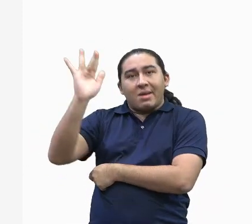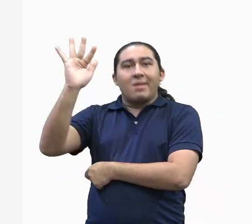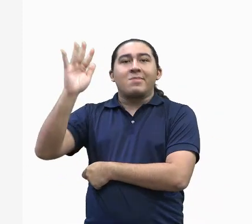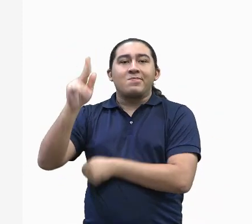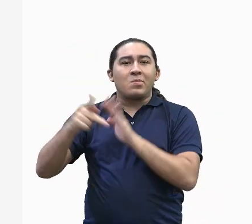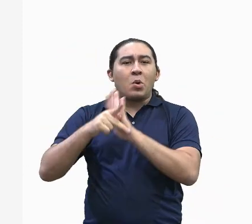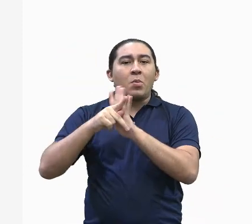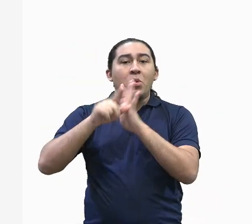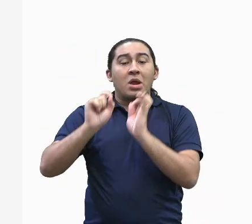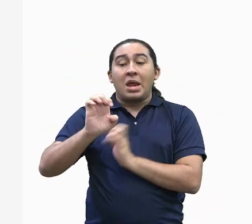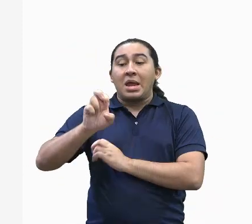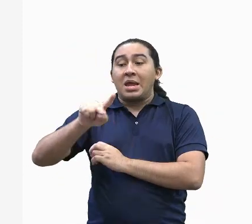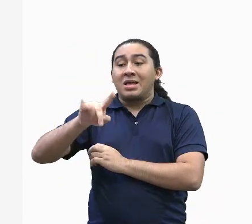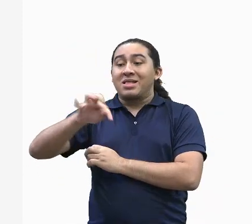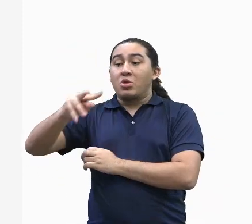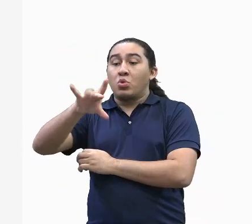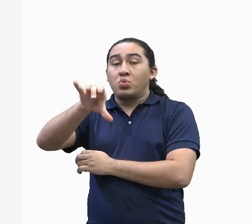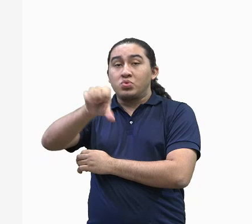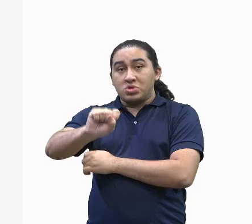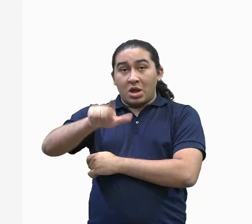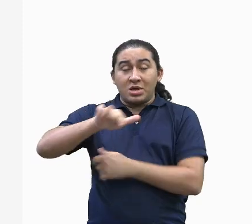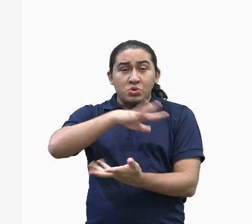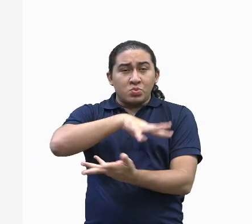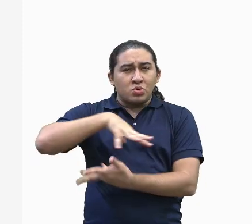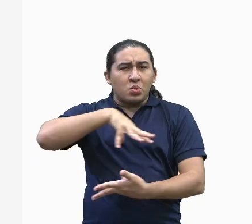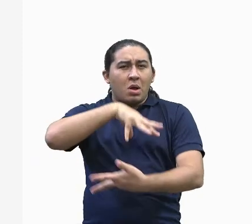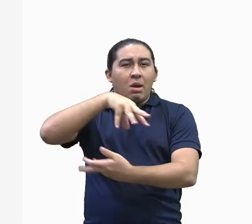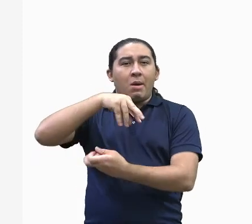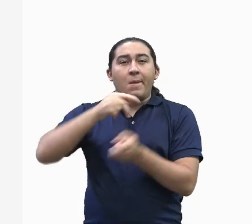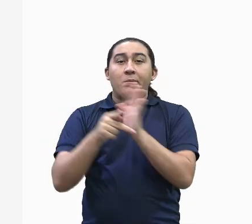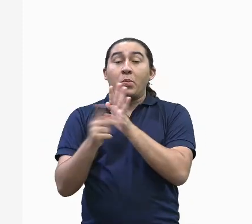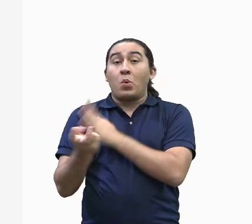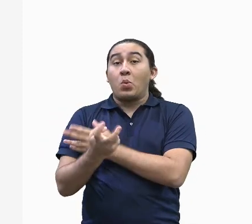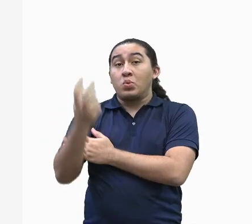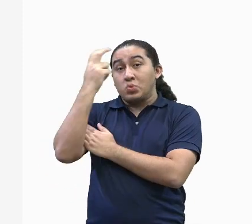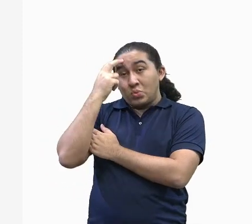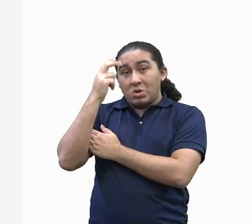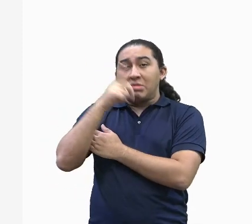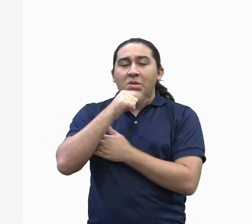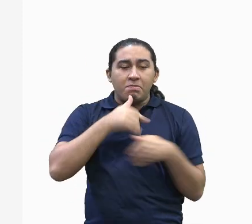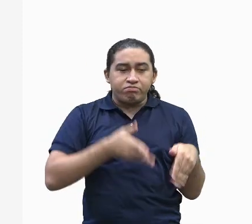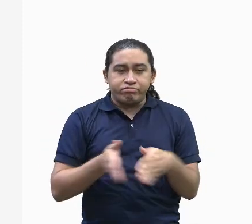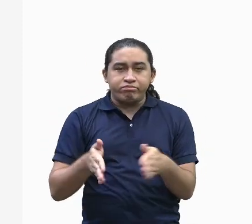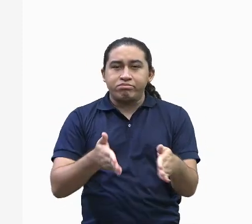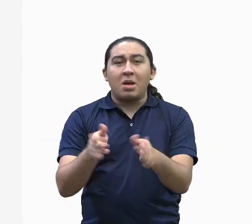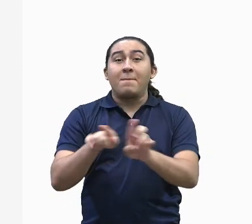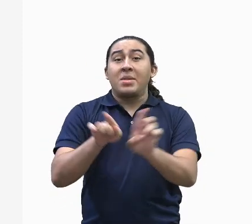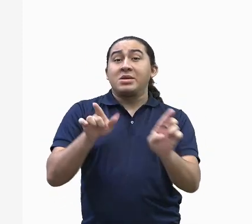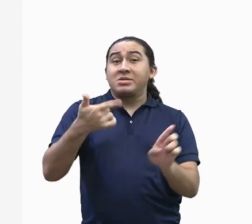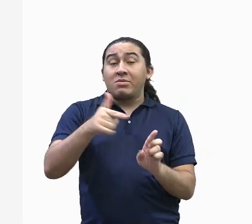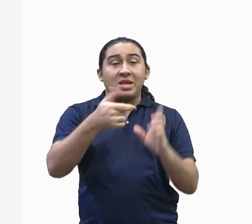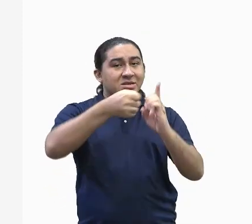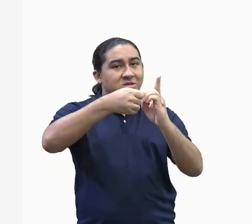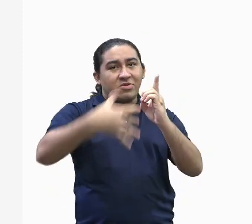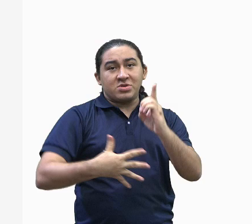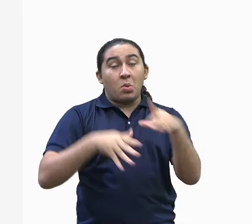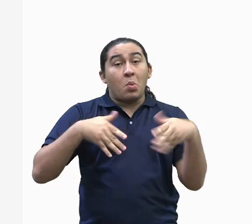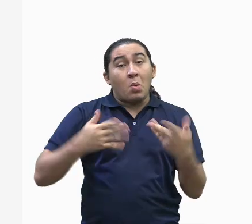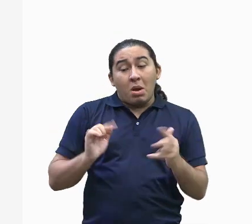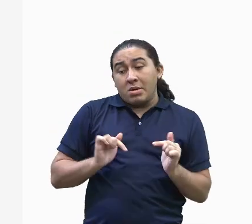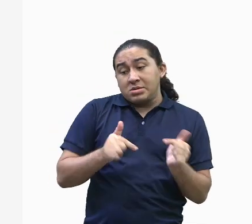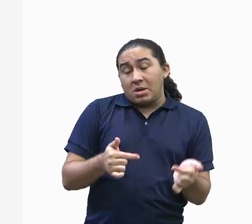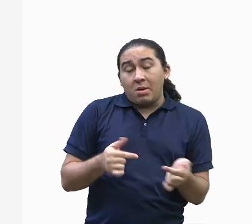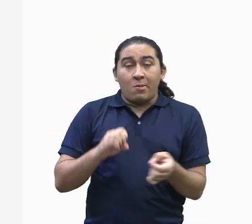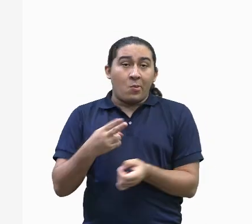encantados, né? Figuras espirituais da cultura ribeirinha, sem descrever quem são ou como agem. Então, aí